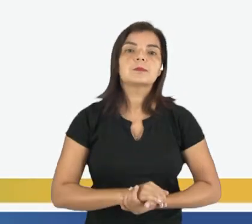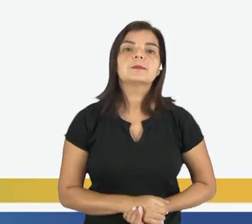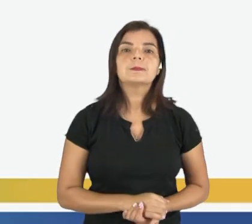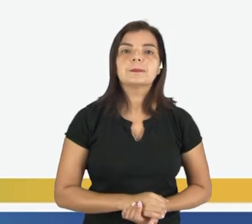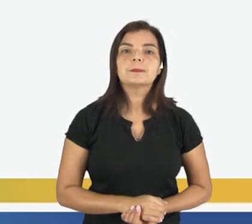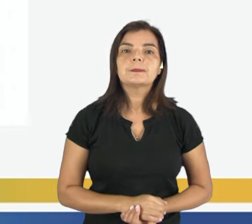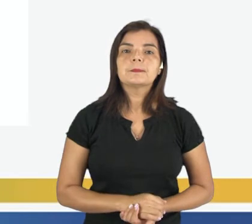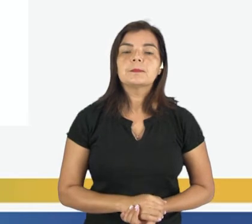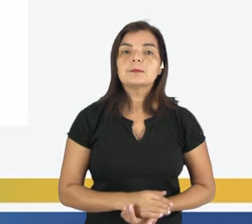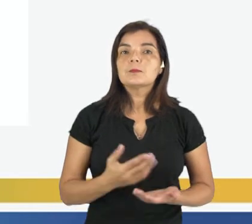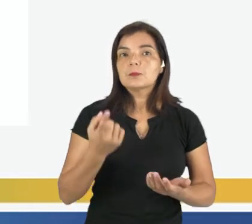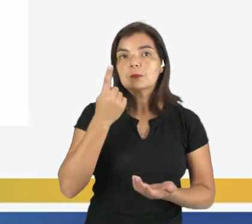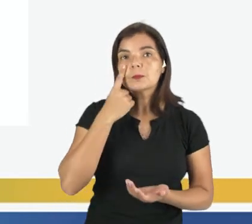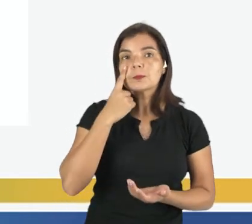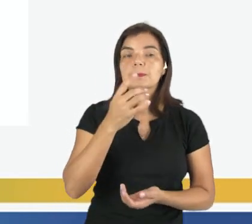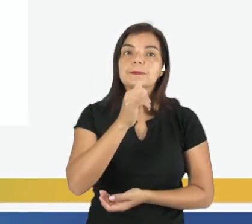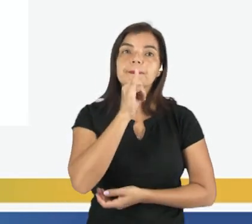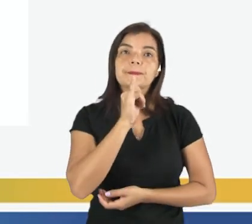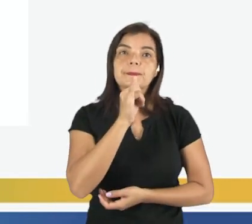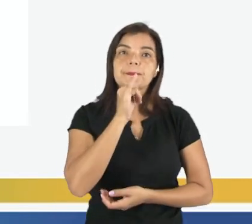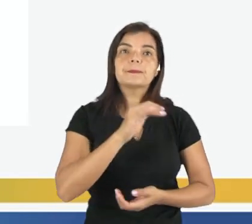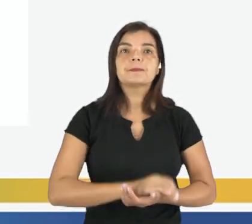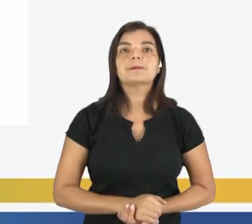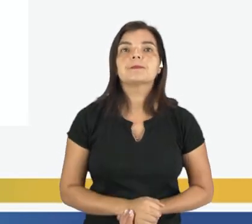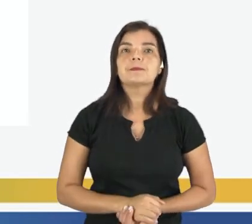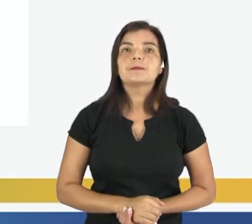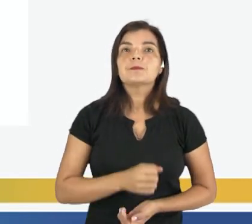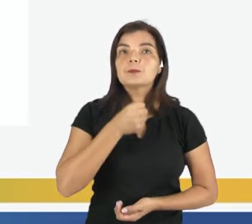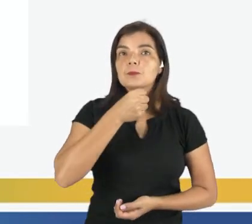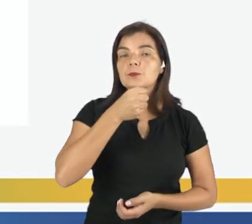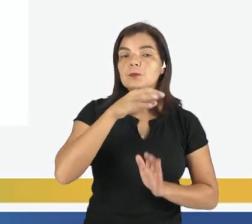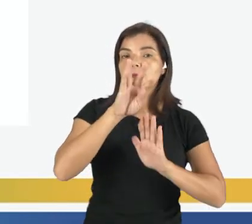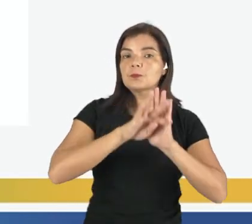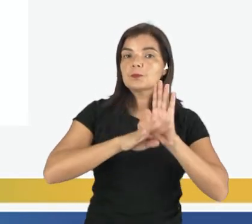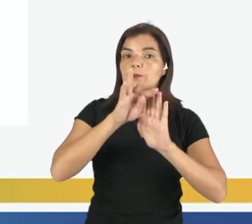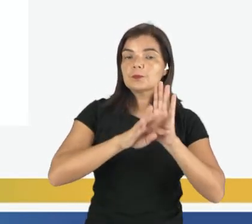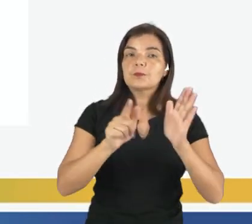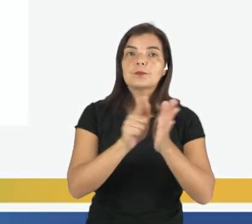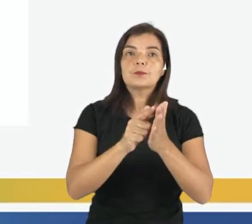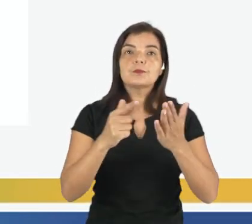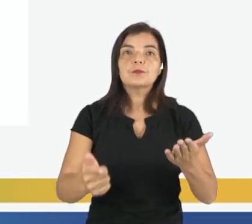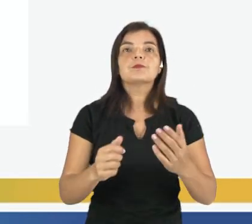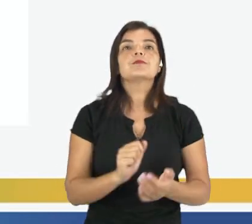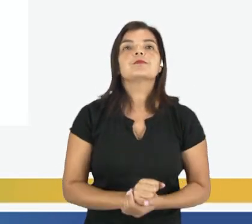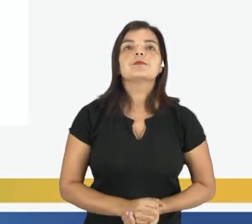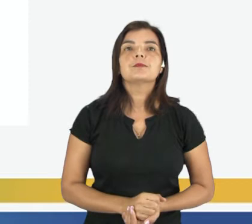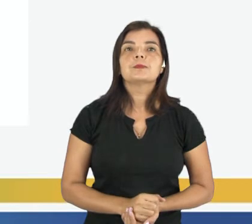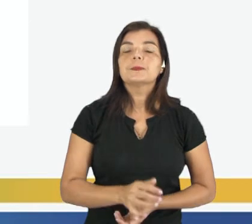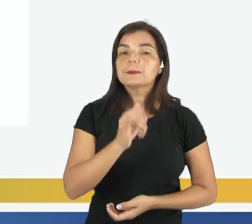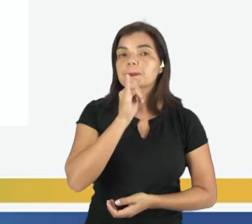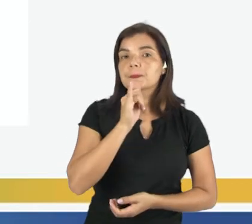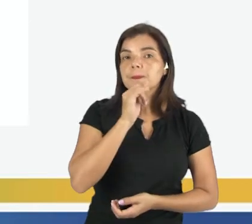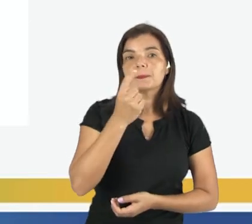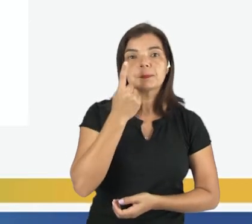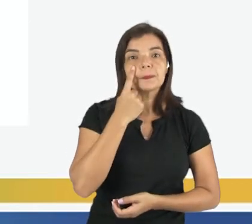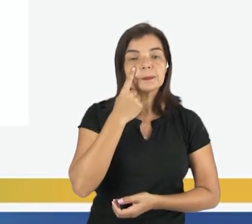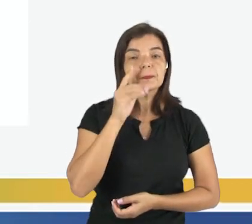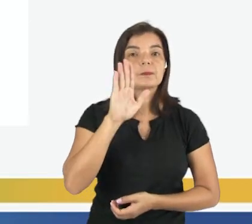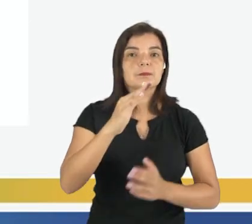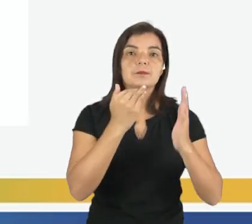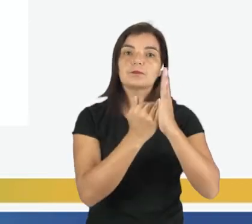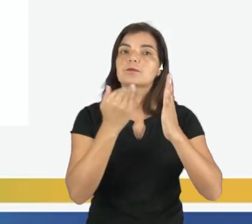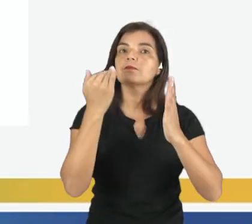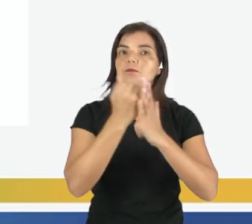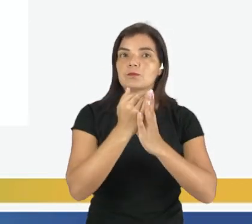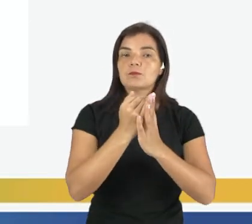né? Então, olha só o exemplo aí, a reportagem, o texto jornalístico. Nesse exemplo aí que você está vendo, a gente vê lá em